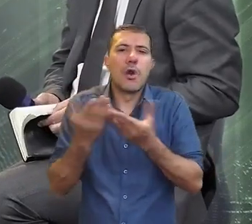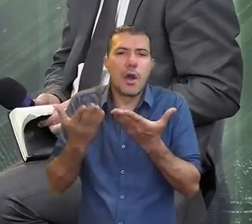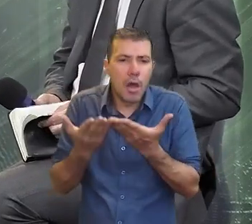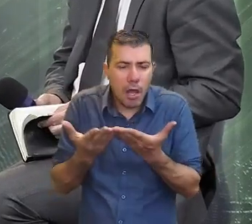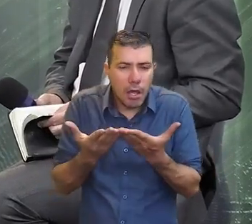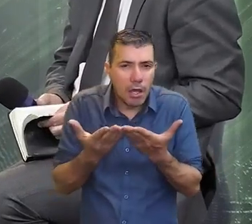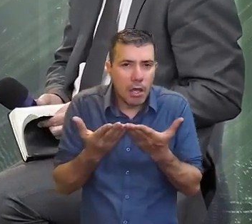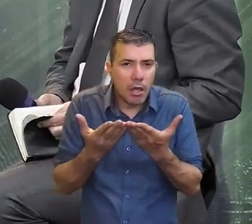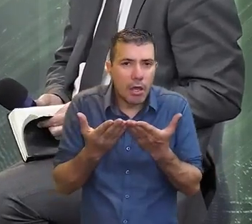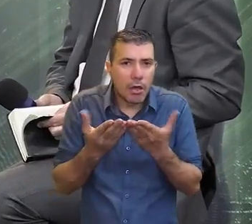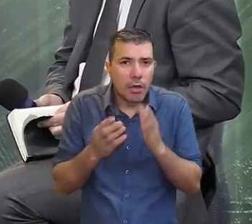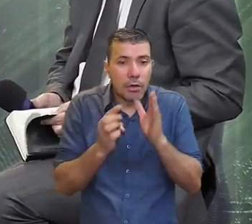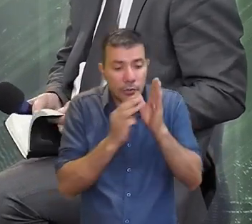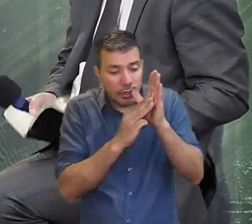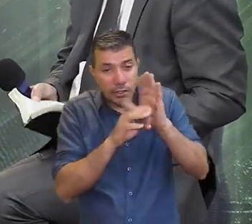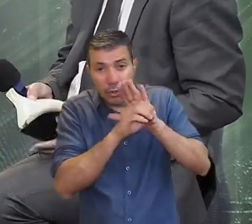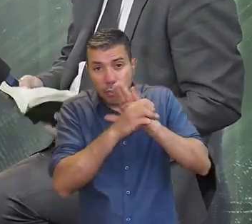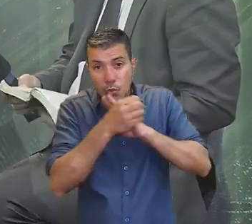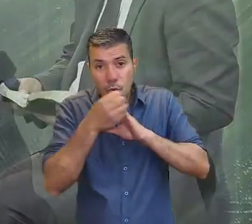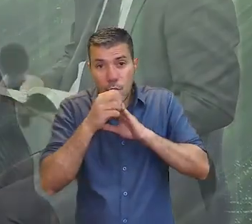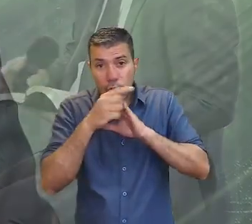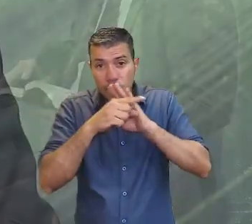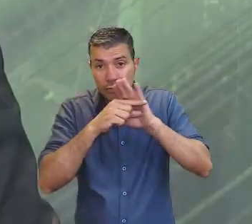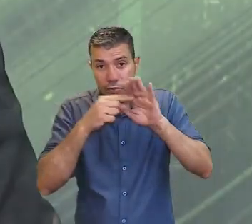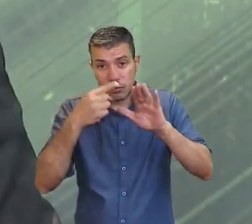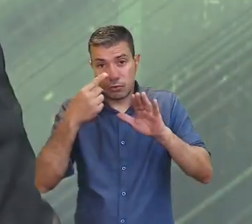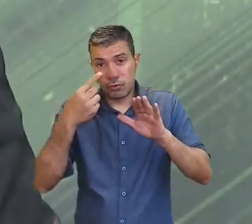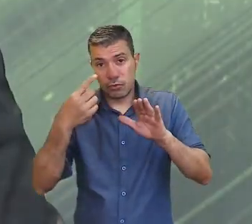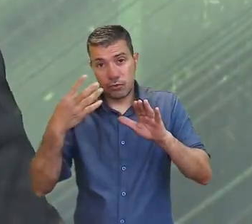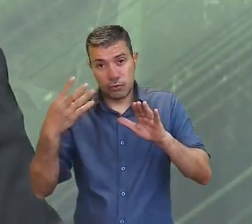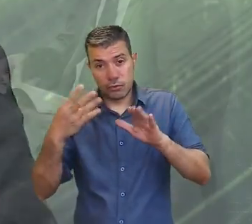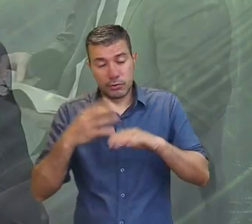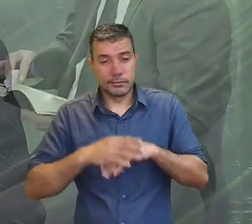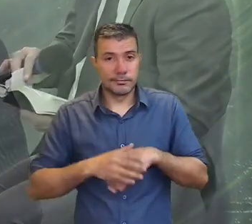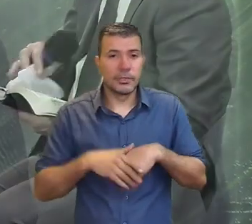8,14 está se referindo? Pastor, lê para a gente Daniel 8,14, por favor.